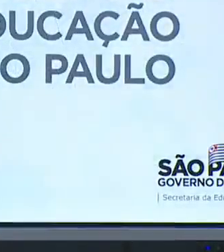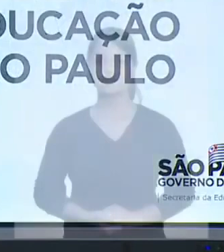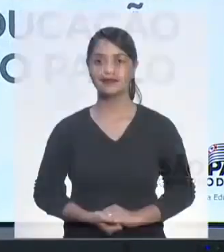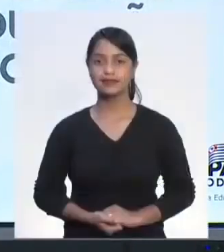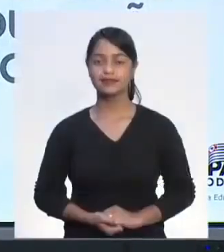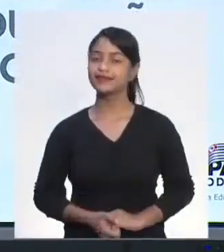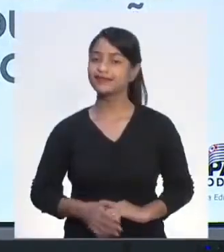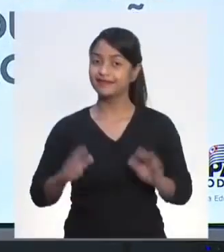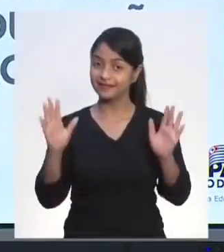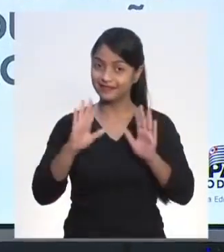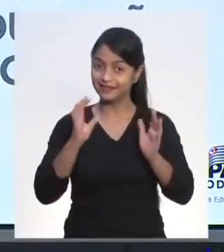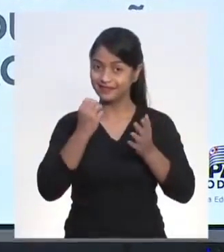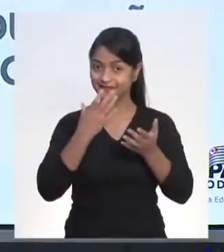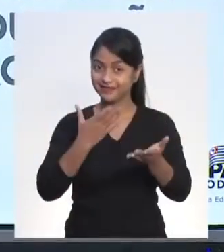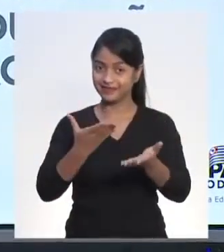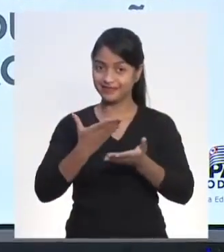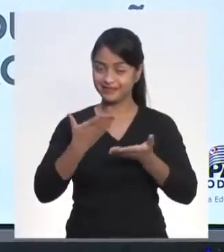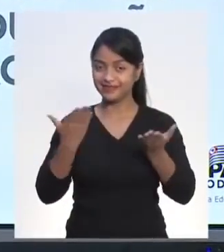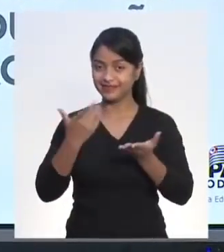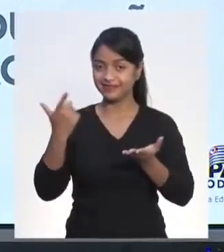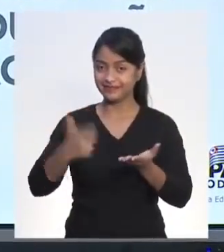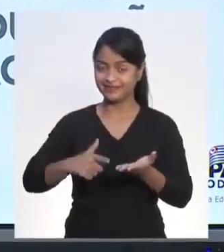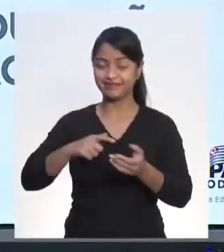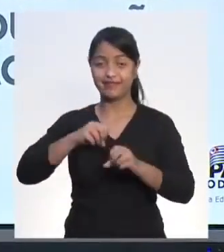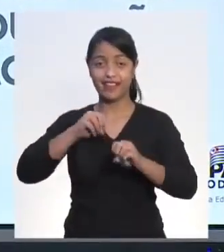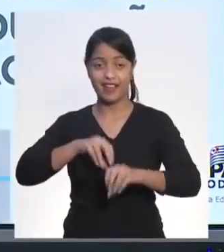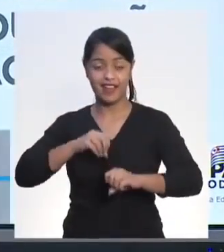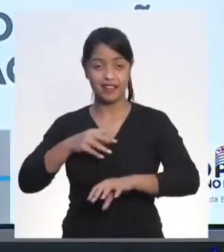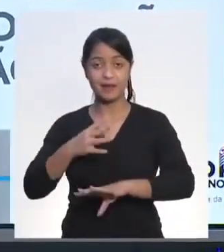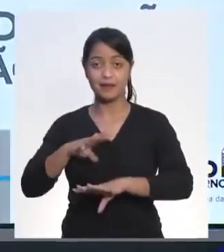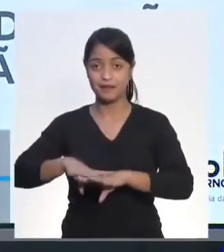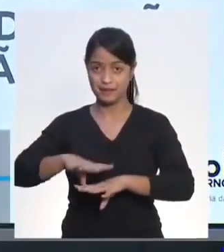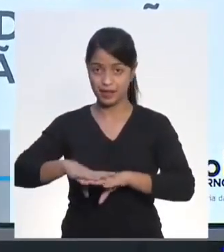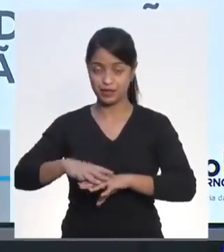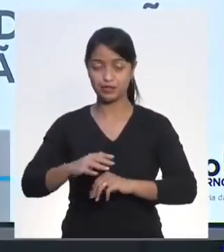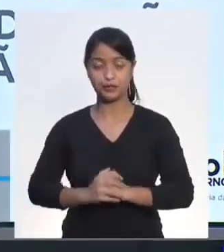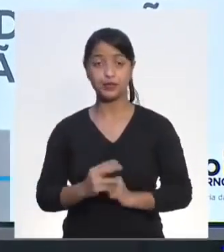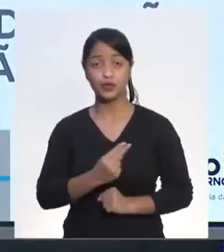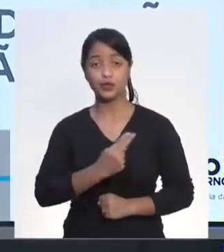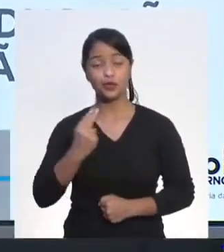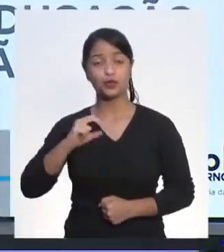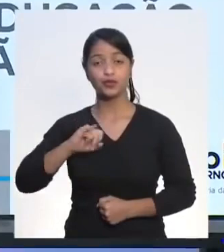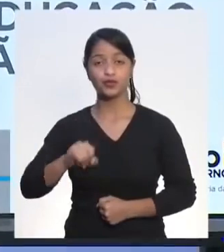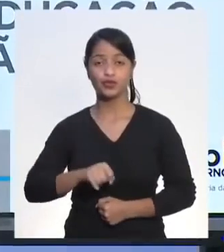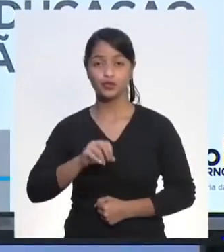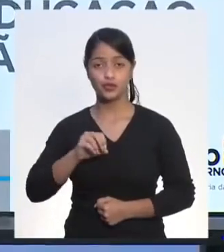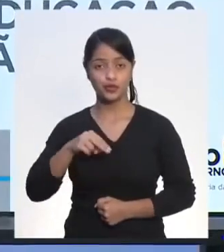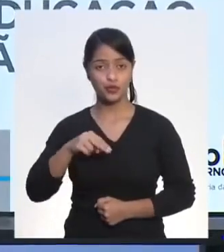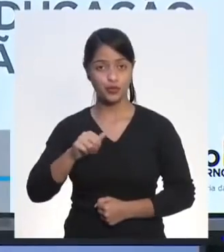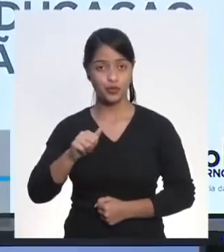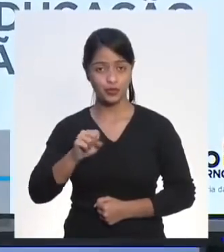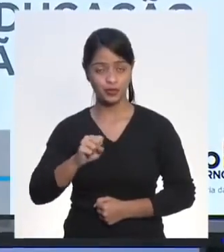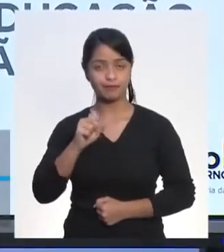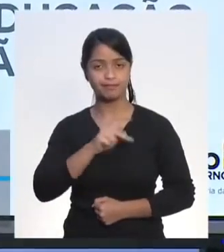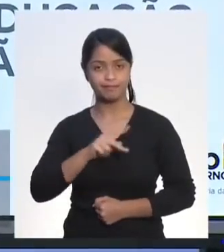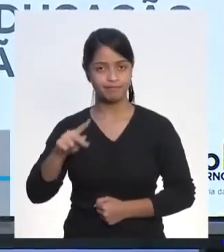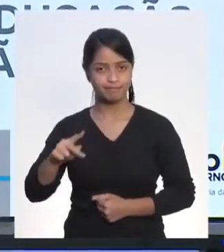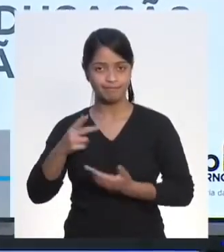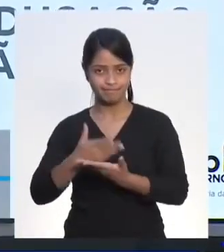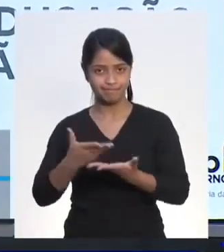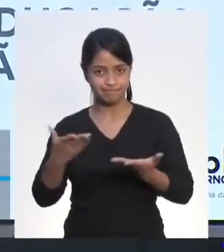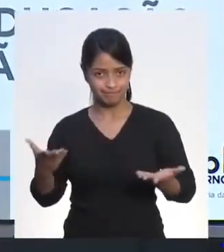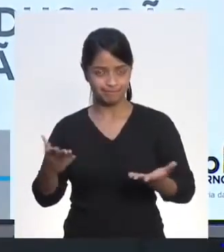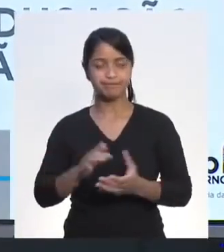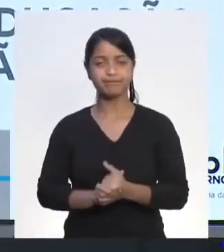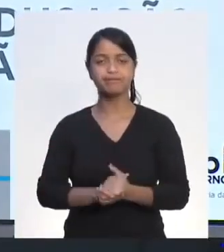Olá, sejam todos bem-vindos para mais uma aula de matemática. Meu nome é Jonas, vou ser o professor de vocês hoje para continuar a ideia lá